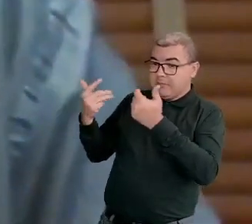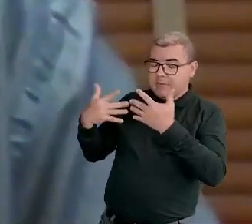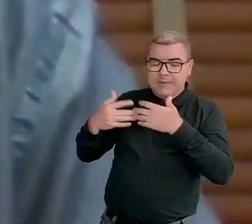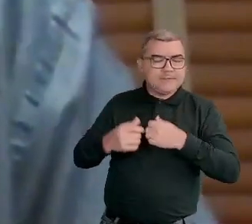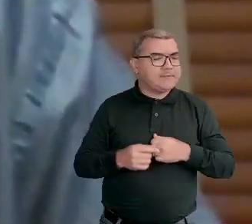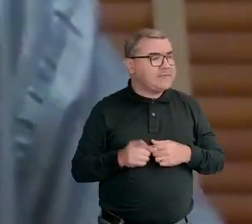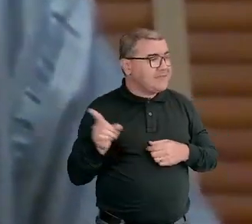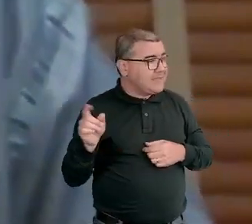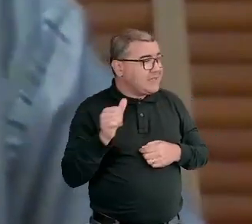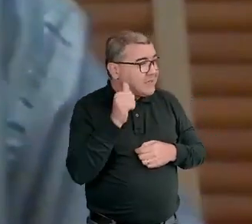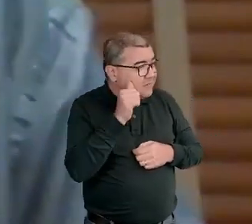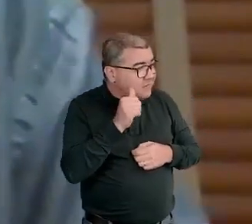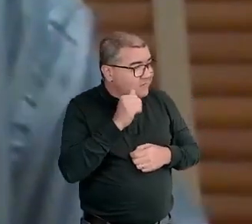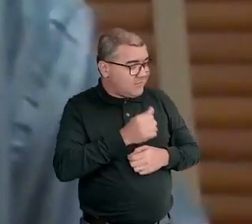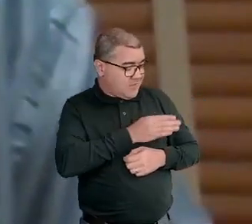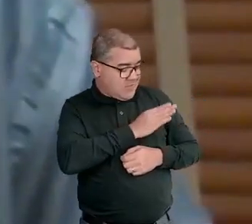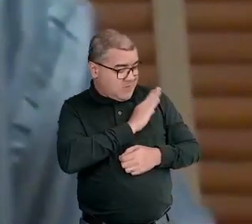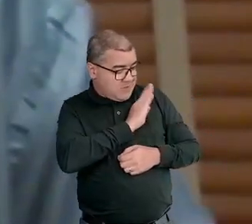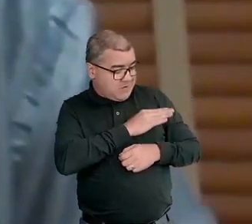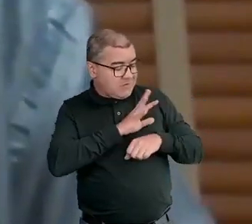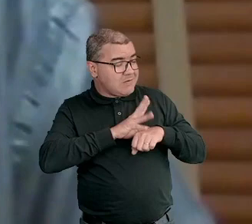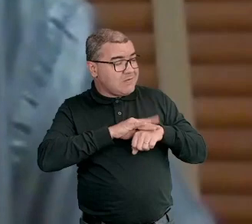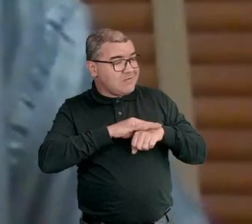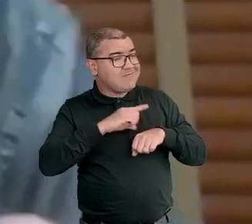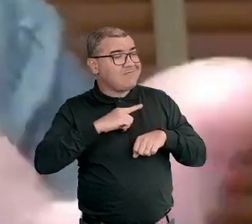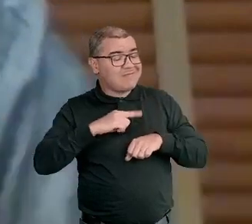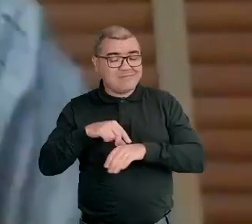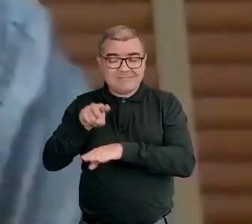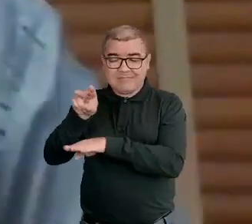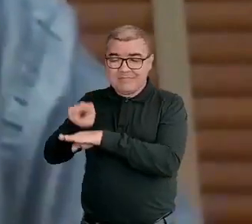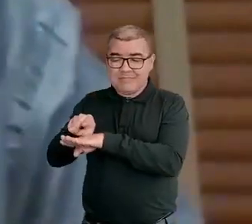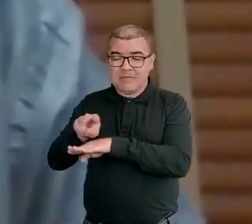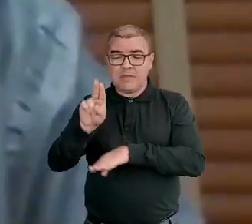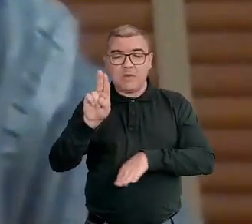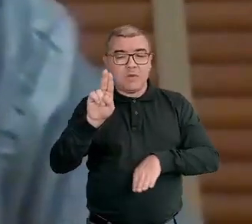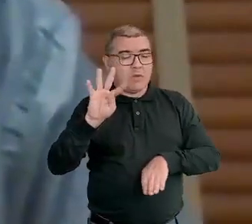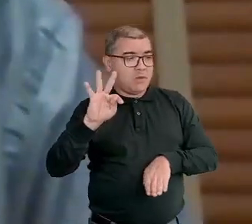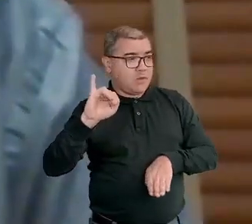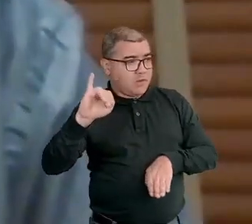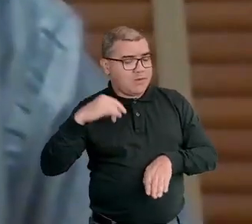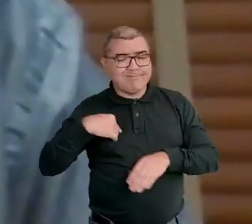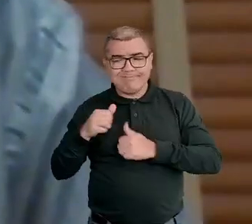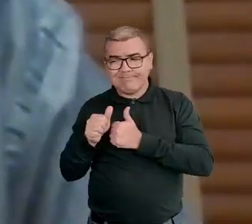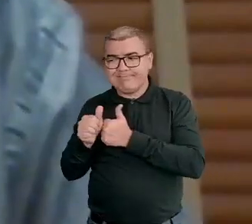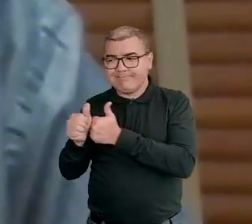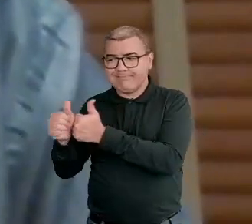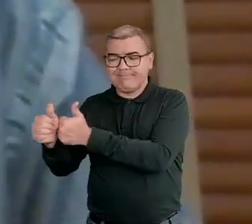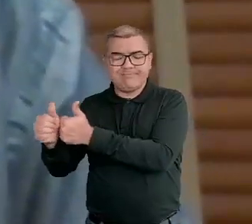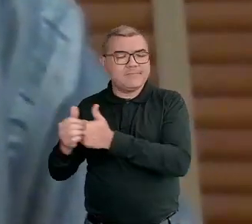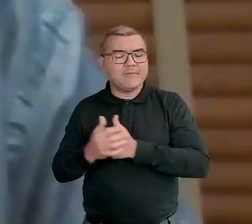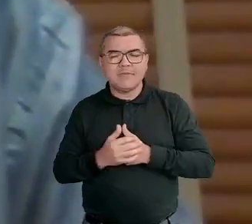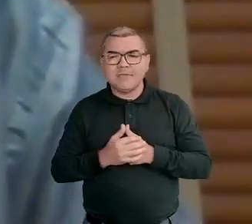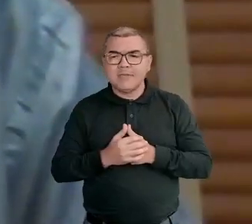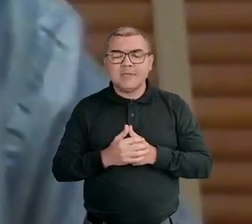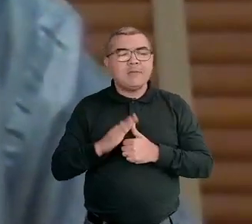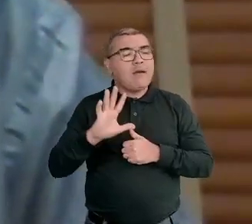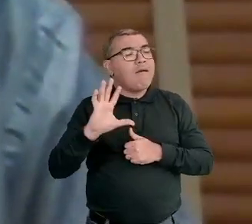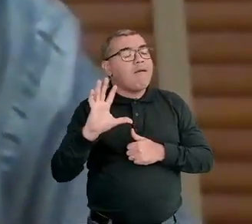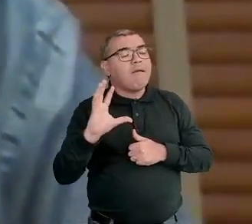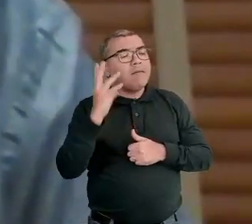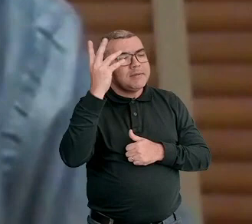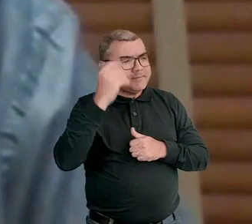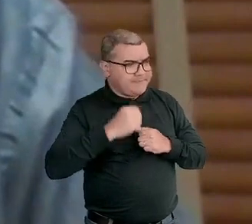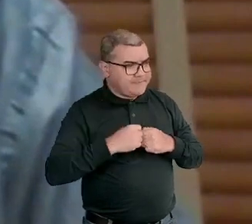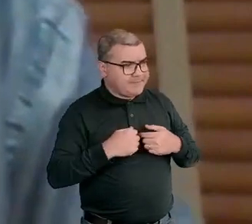com uma cardiopatia gravíssima, internada numa UTI, e ele acompanhava essa paciente na UTI. E, num